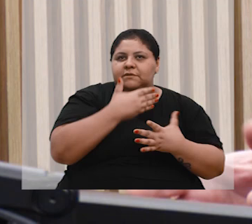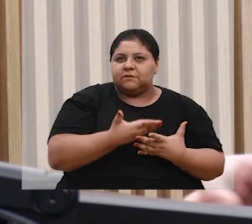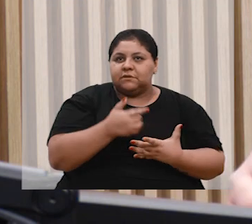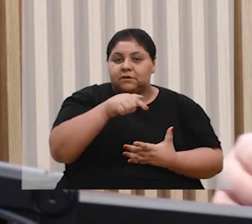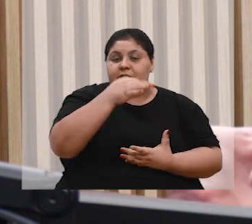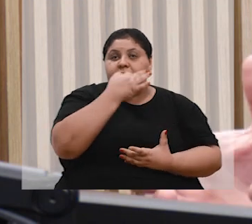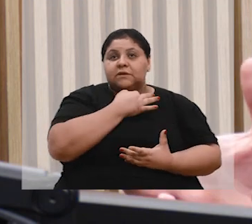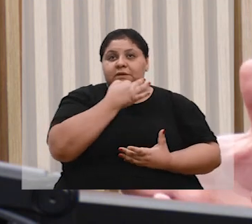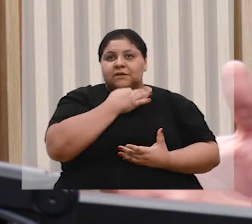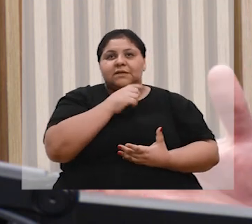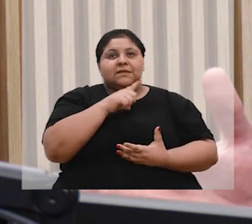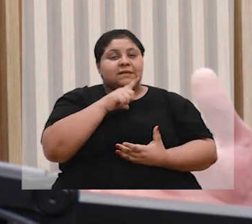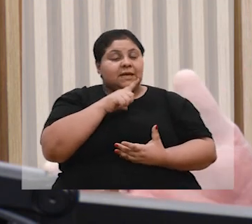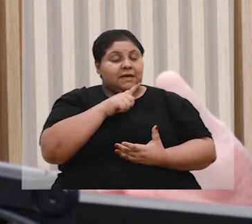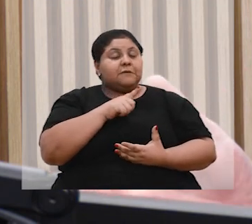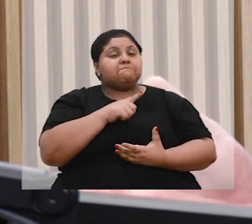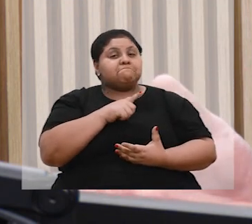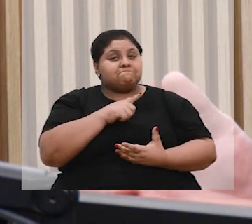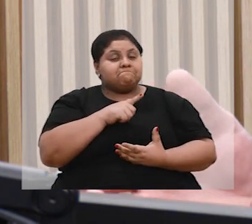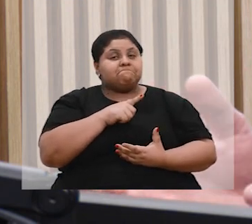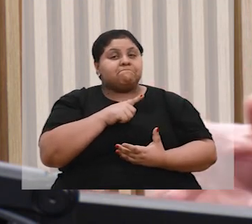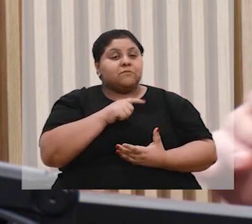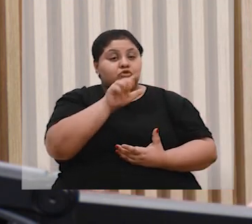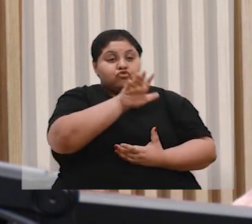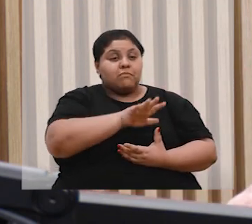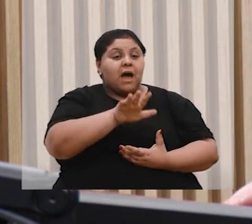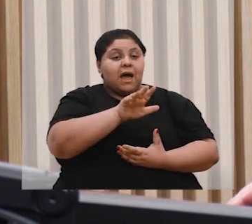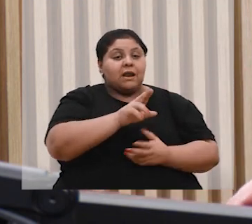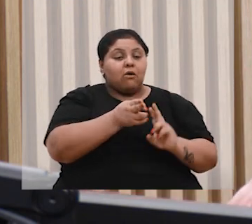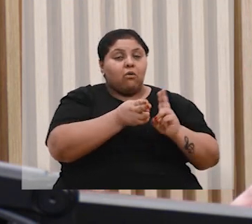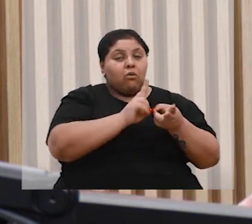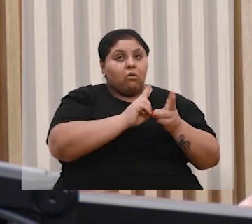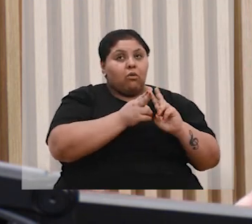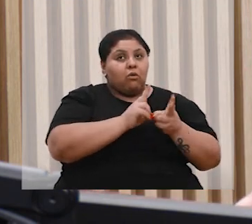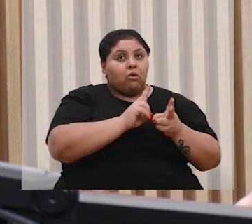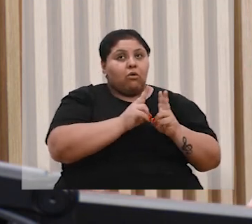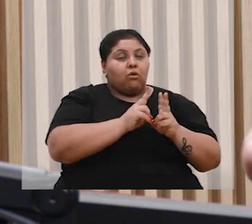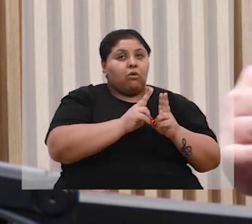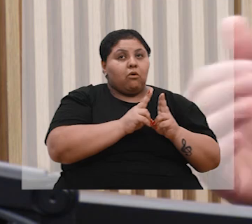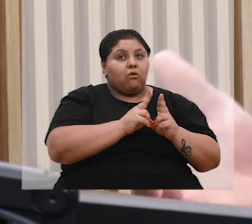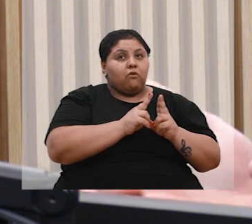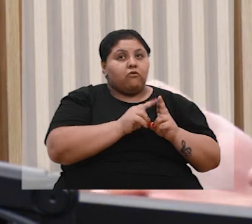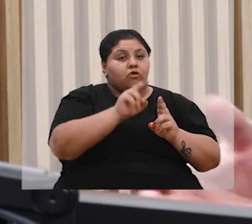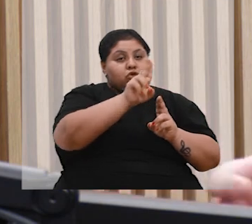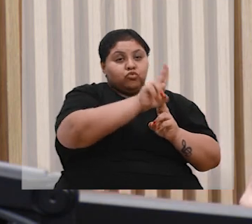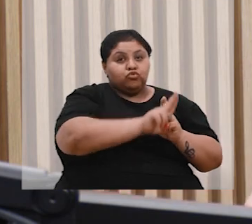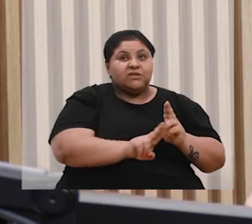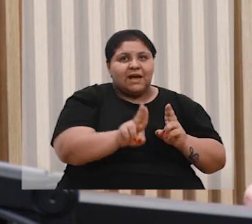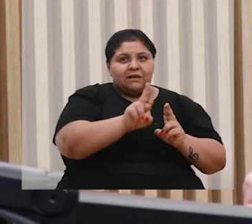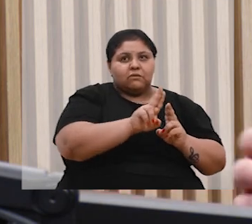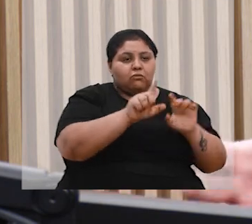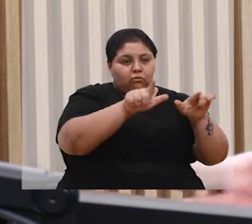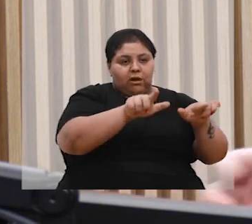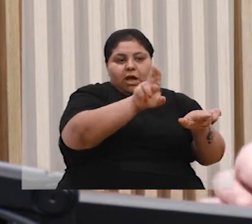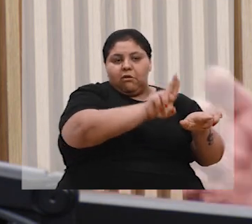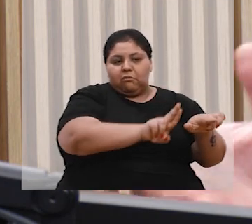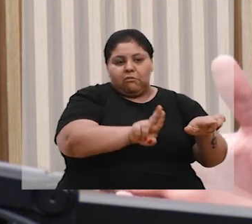exemplo, o de Caxias vive um dilema, né, de uma área urbana que foi ocupada,